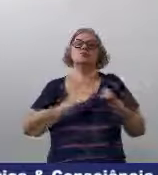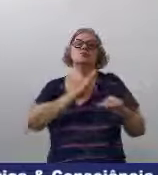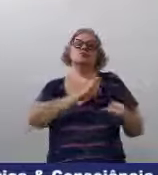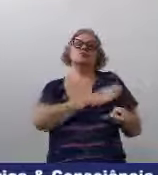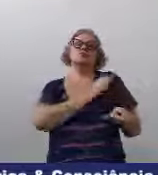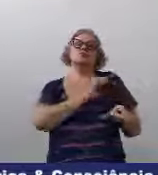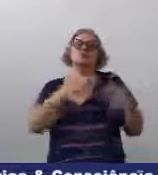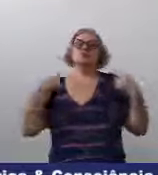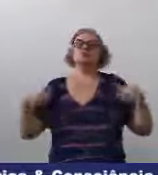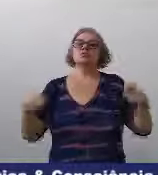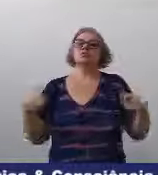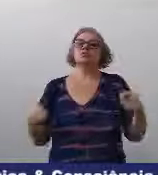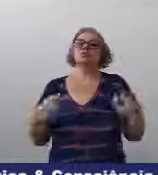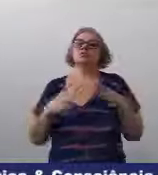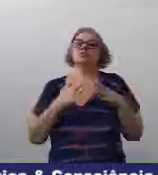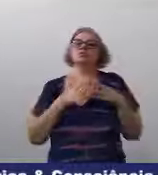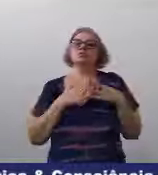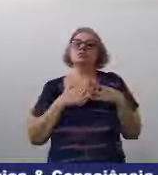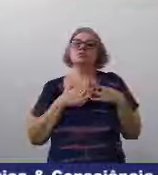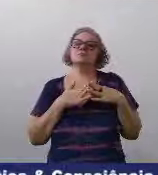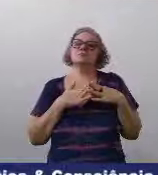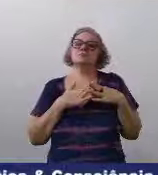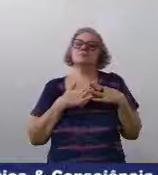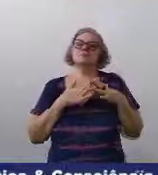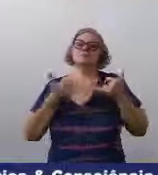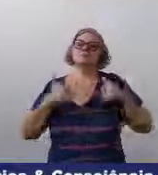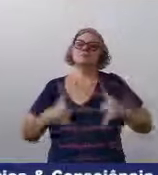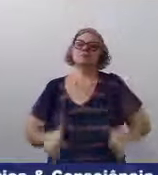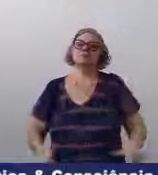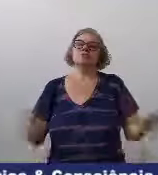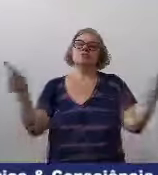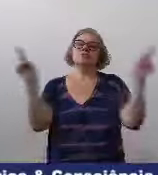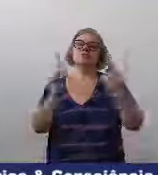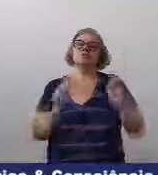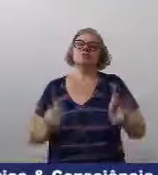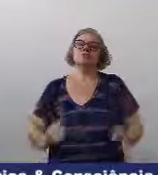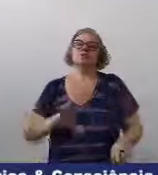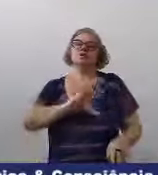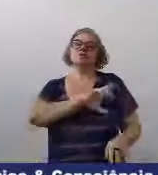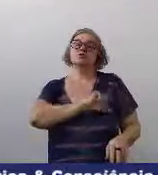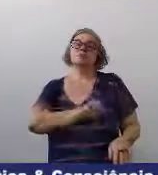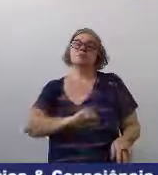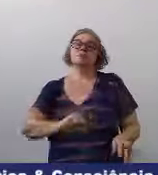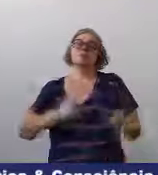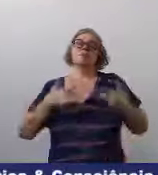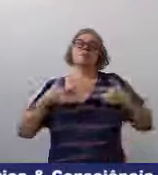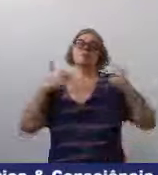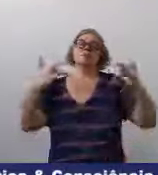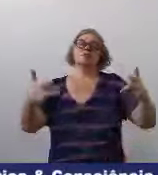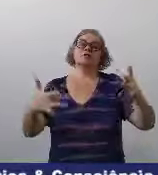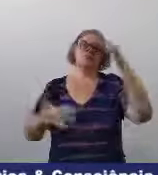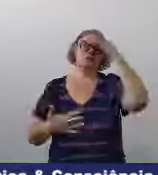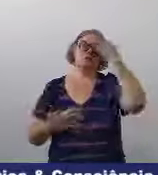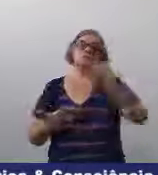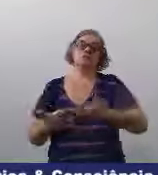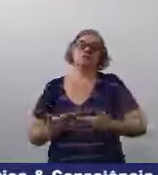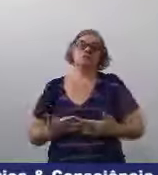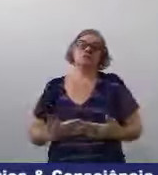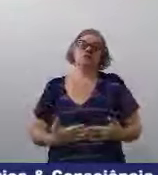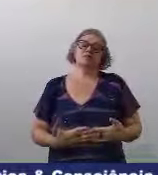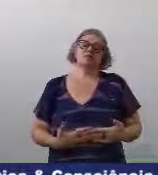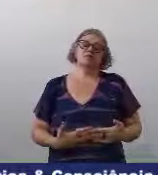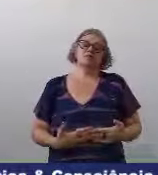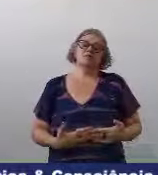os corações que necessitem dessas vibrações de paz, de amor, confiança,